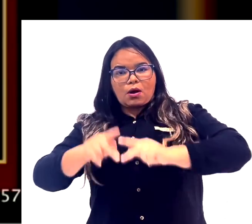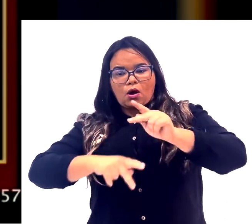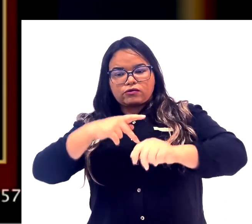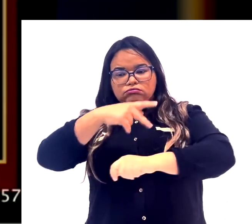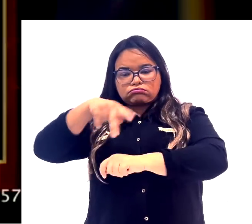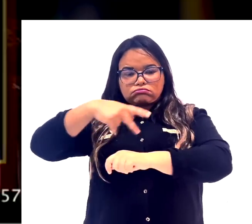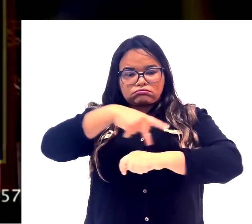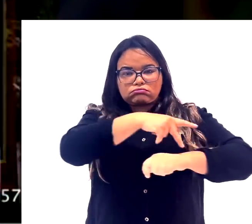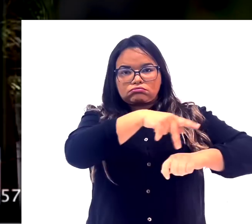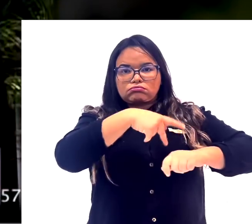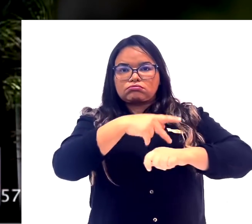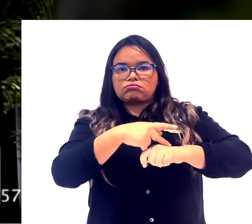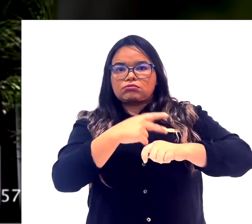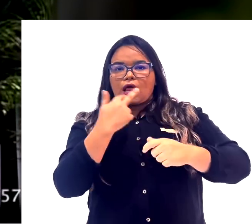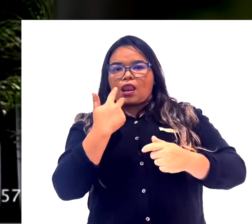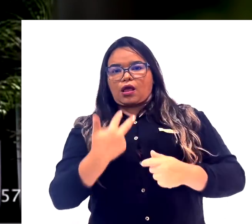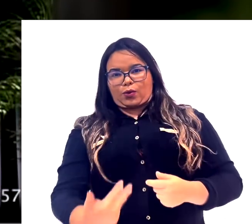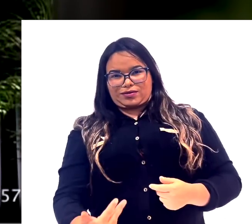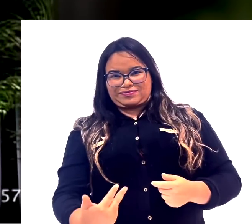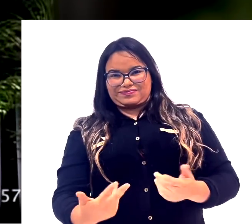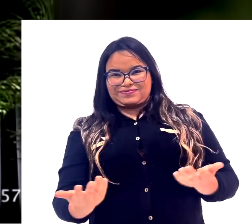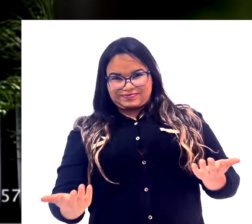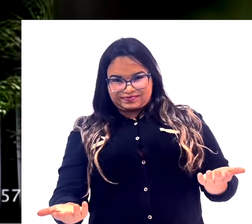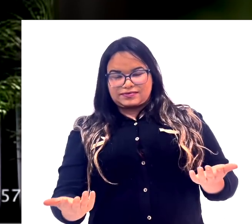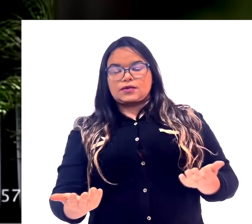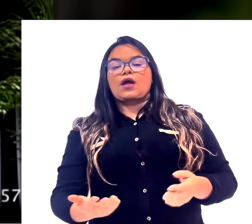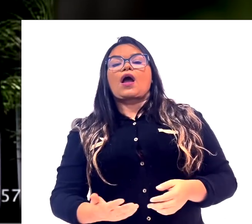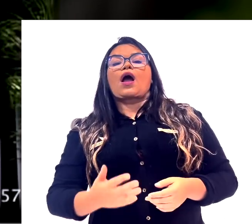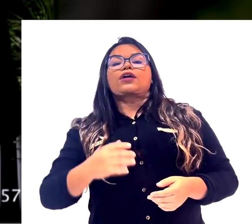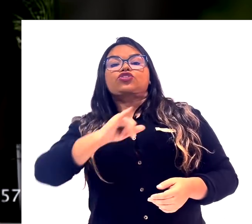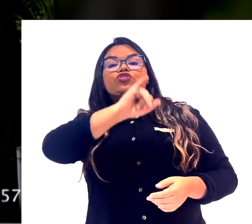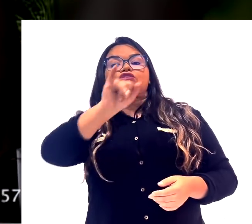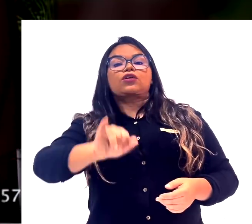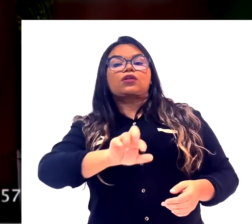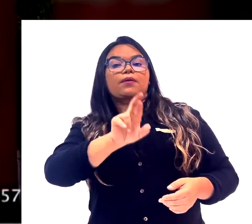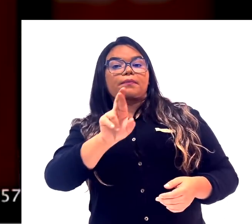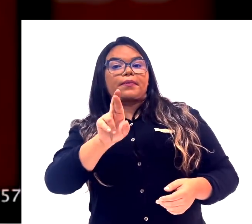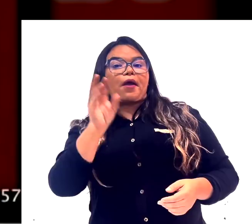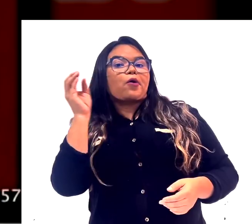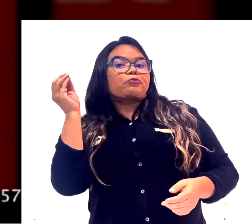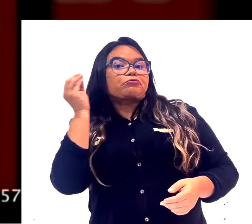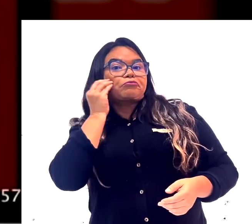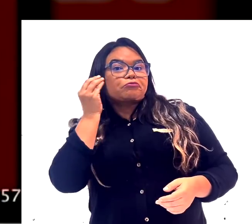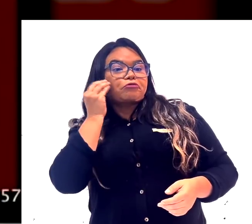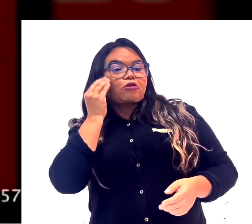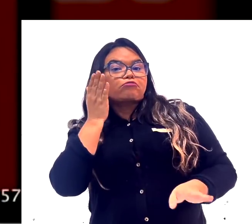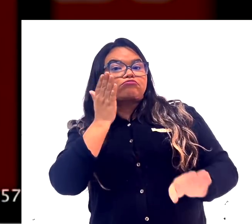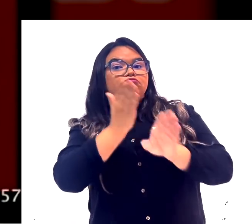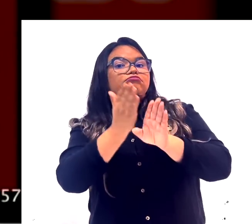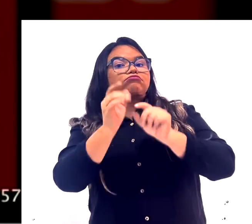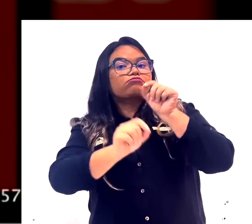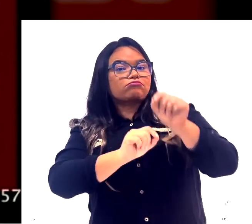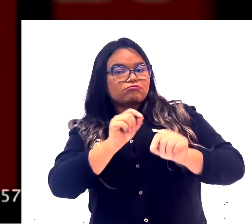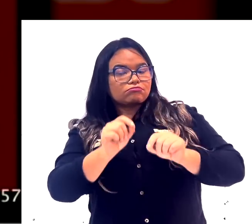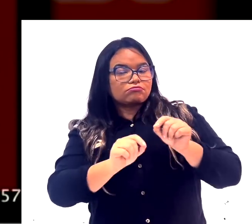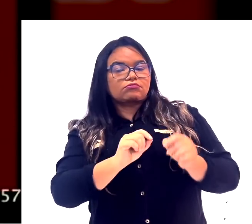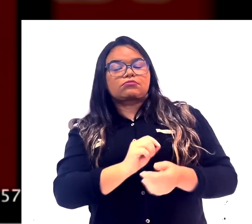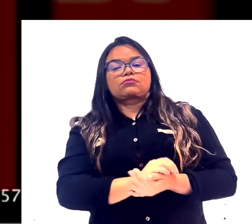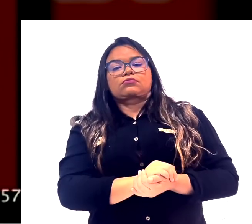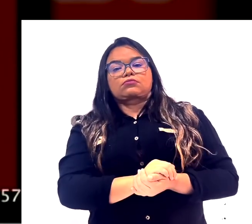e línguas. Portanto, este é o primeiro símbolo. Vamos até Jeremias para ver o que podemos encontrar